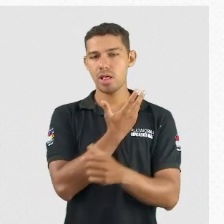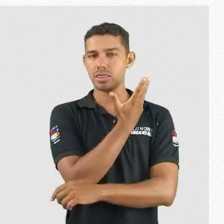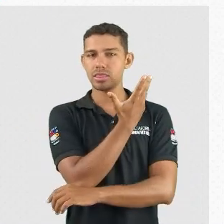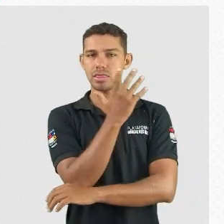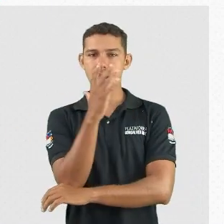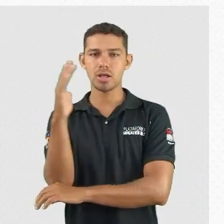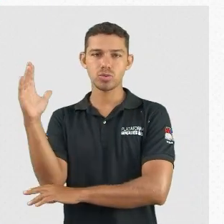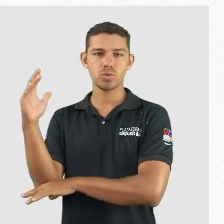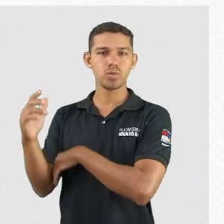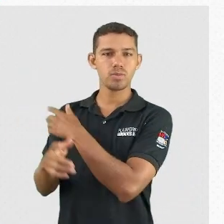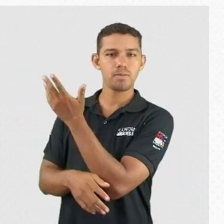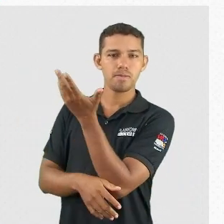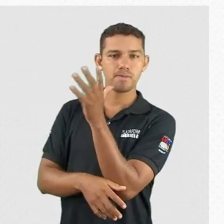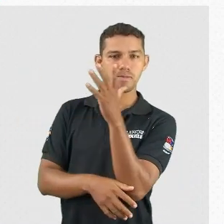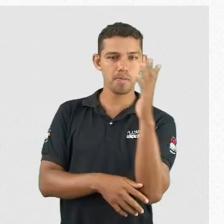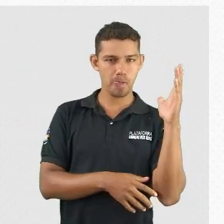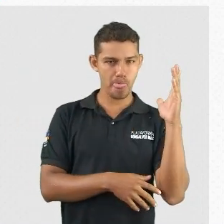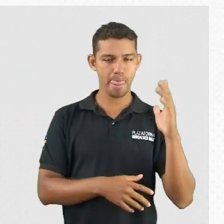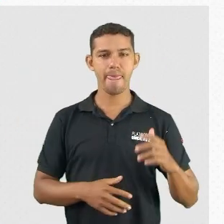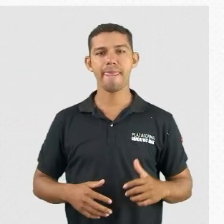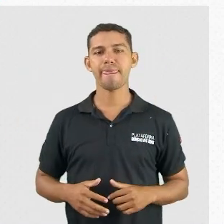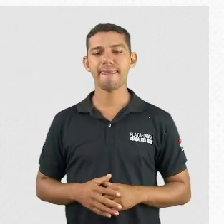né? Então, a gente traz aqui,